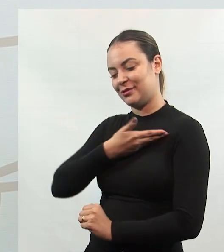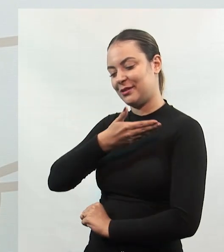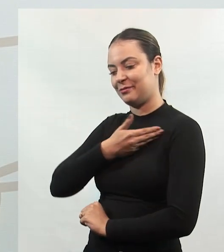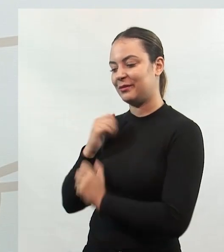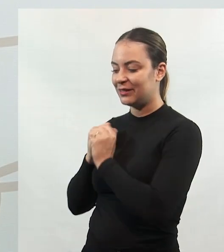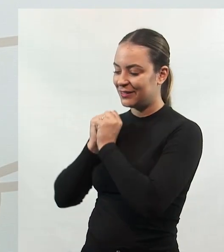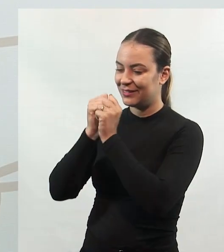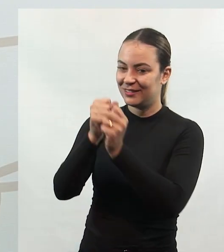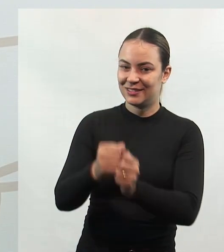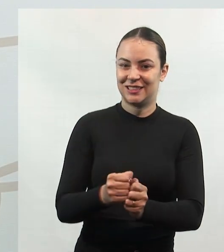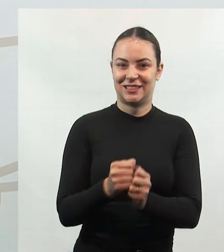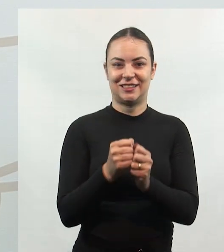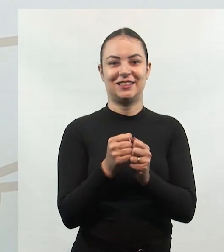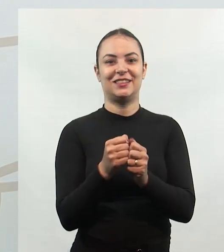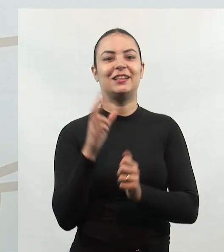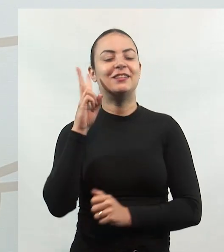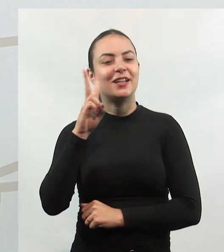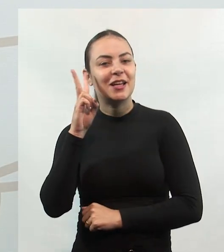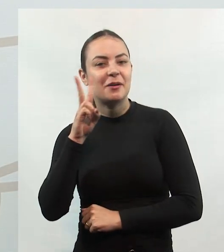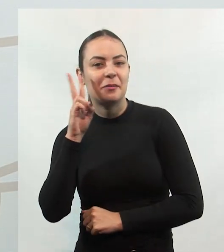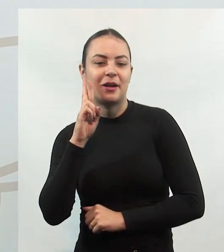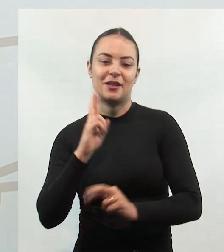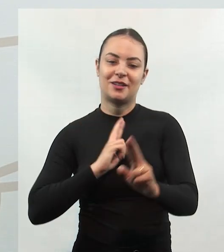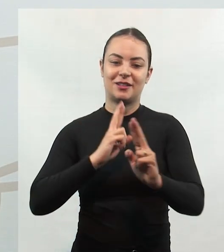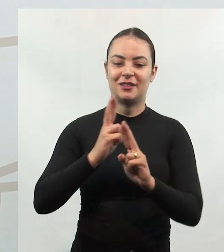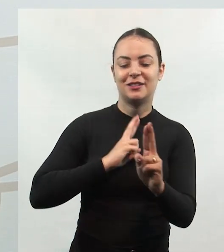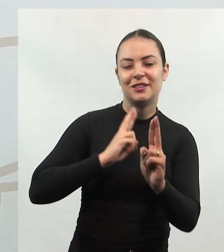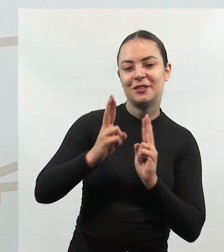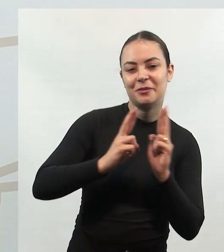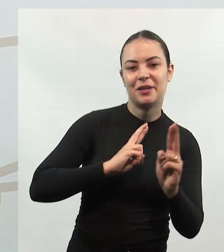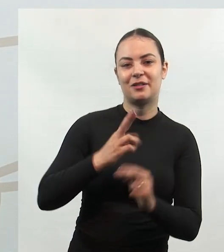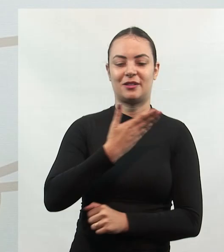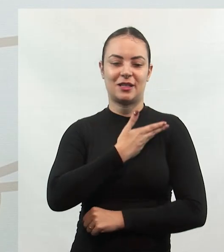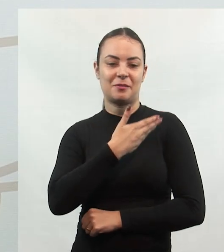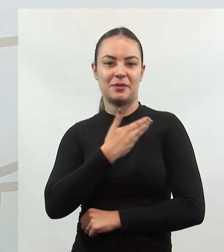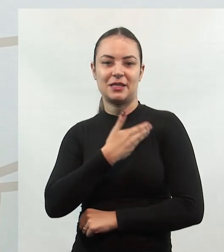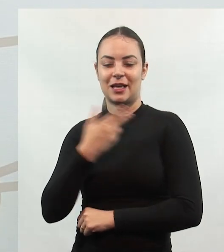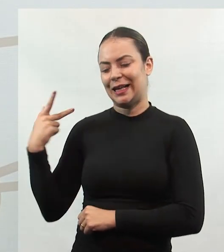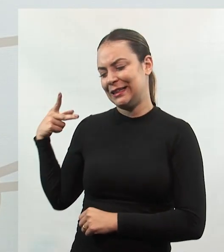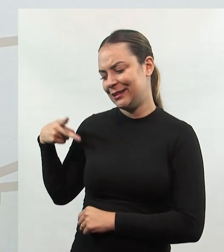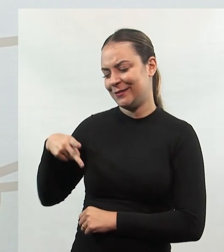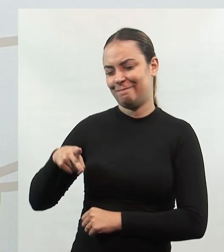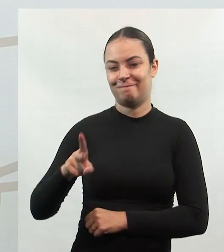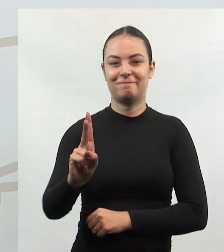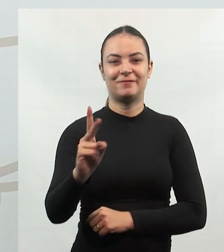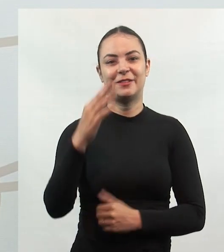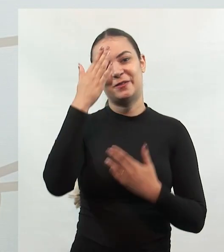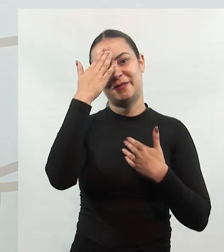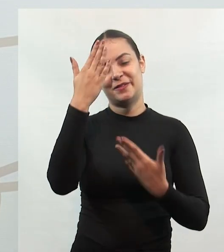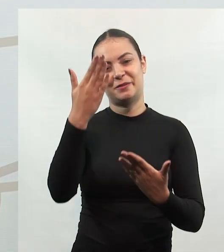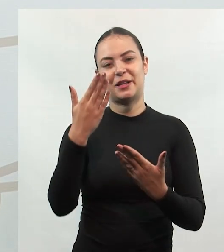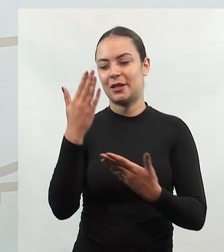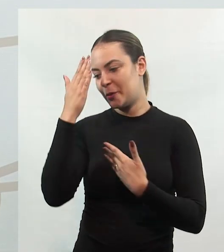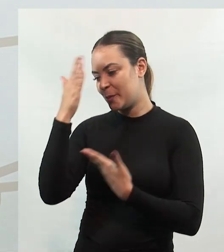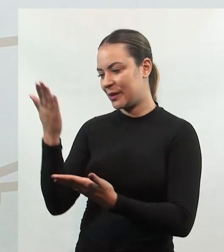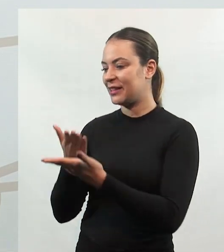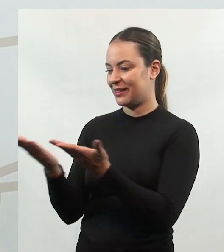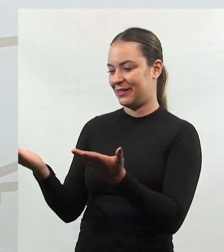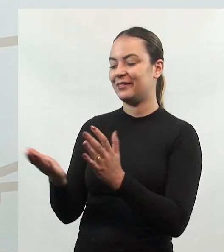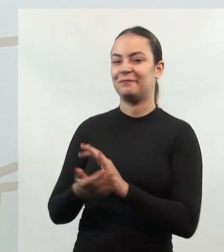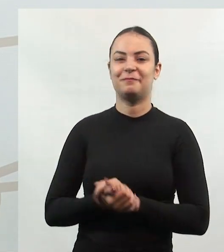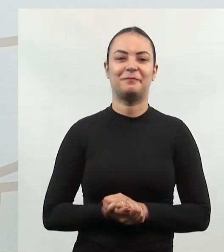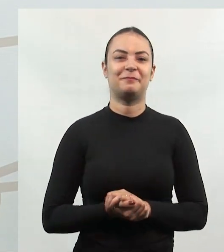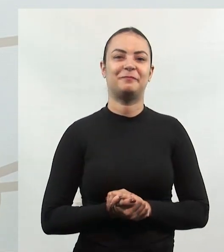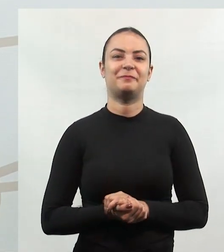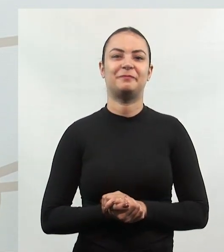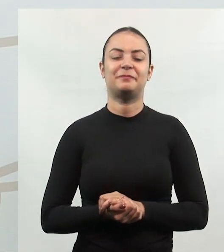fazem parte dessa história e é muito gostoso relembrar e saber que amizades e relacionamentos que são construídos a gente leva para o